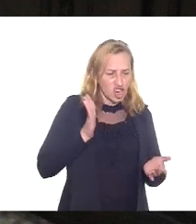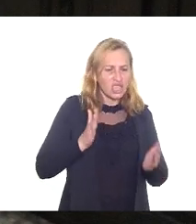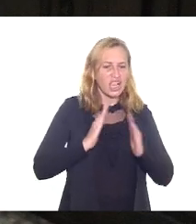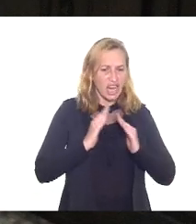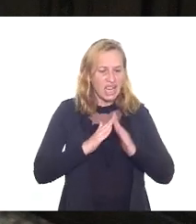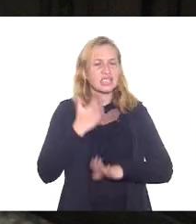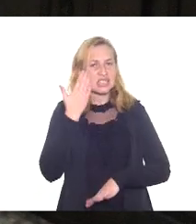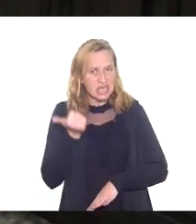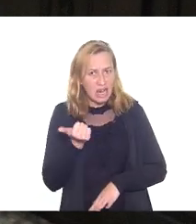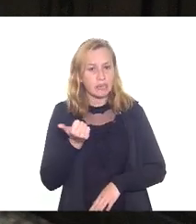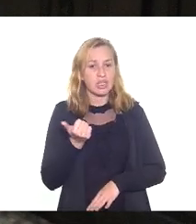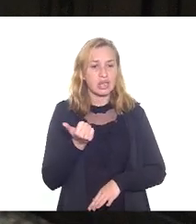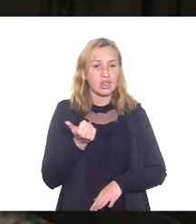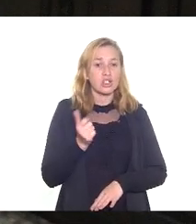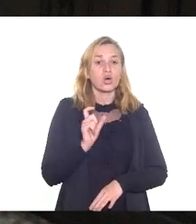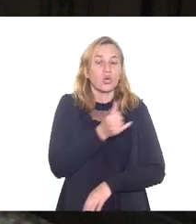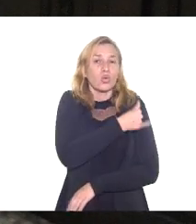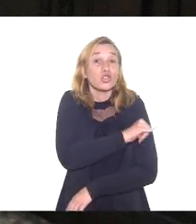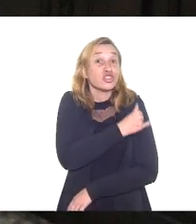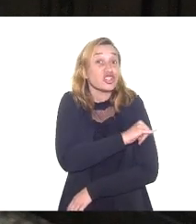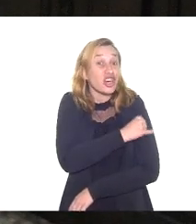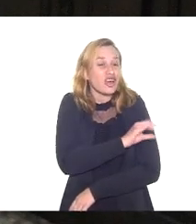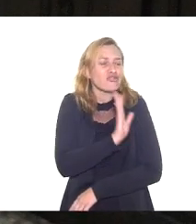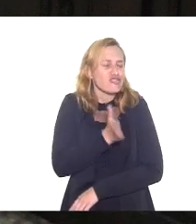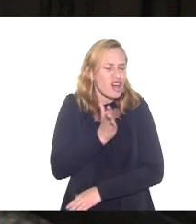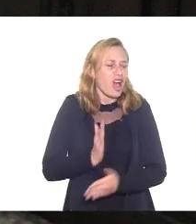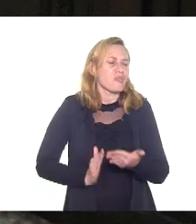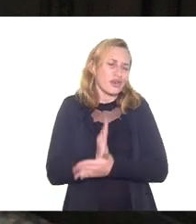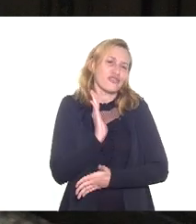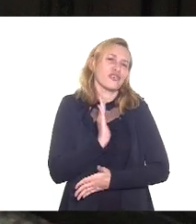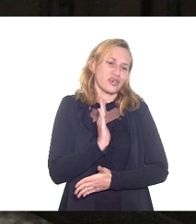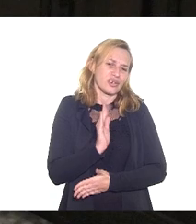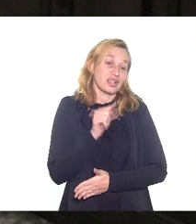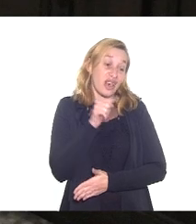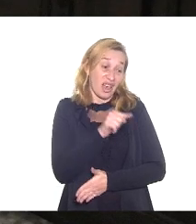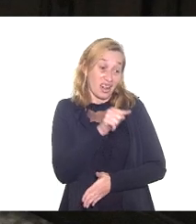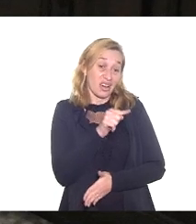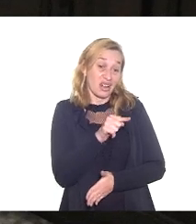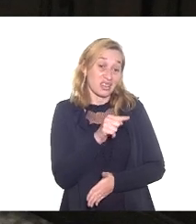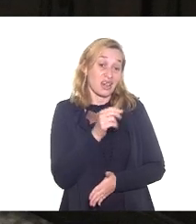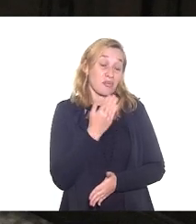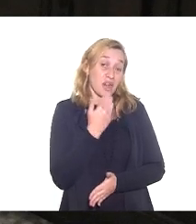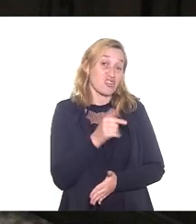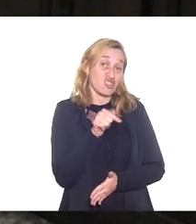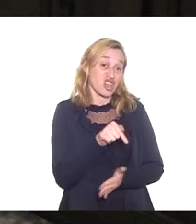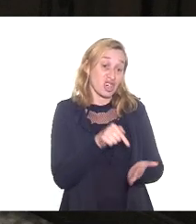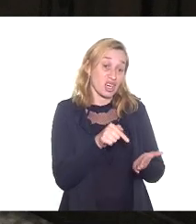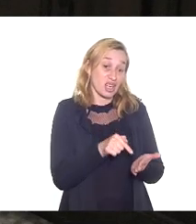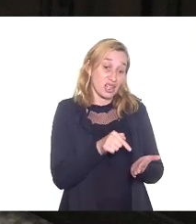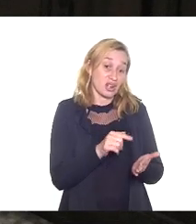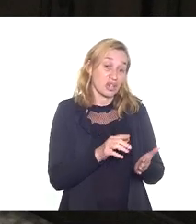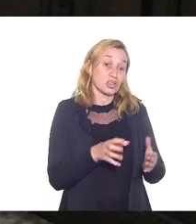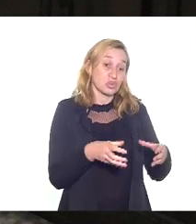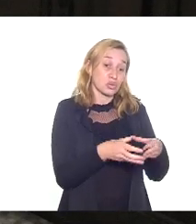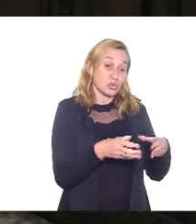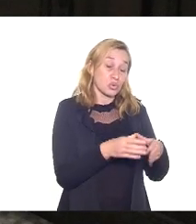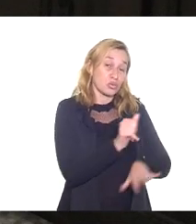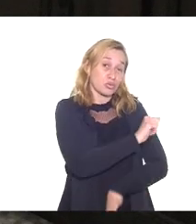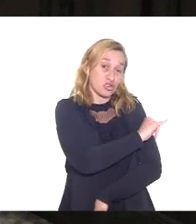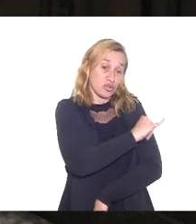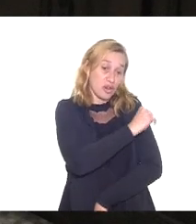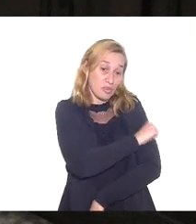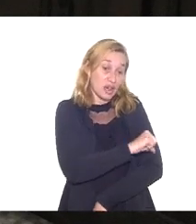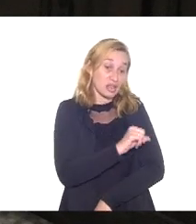casa sabem que o Rio de Janeiro já aprovou essa reivindicação da categoria de enfermagem.